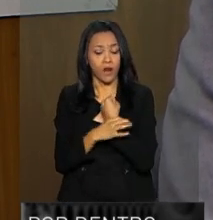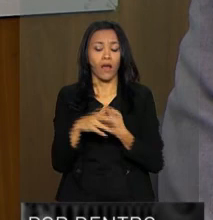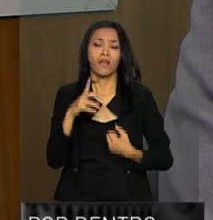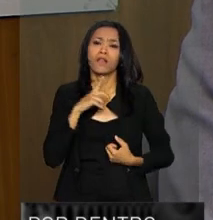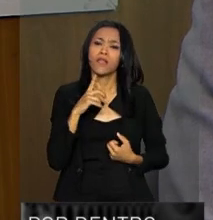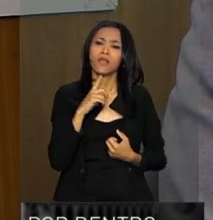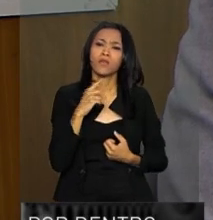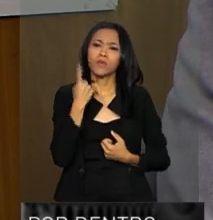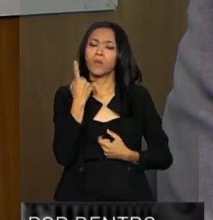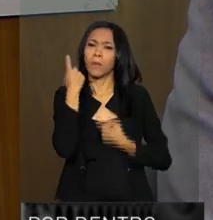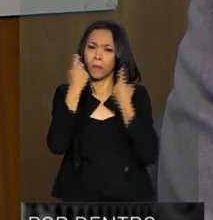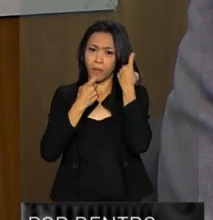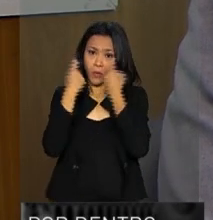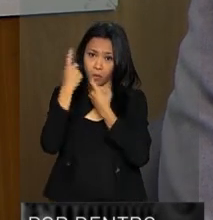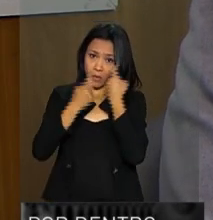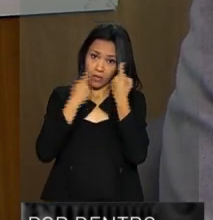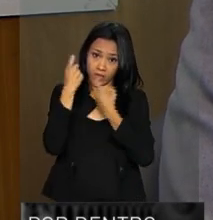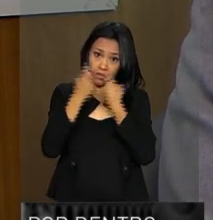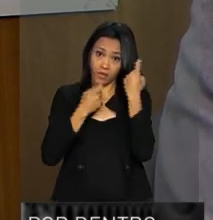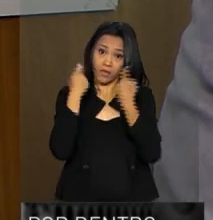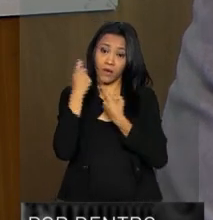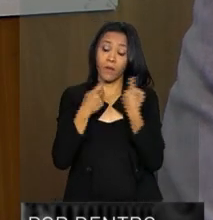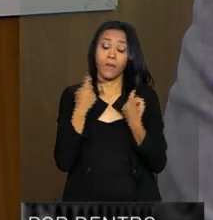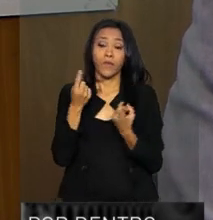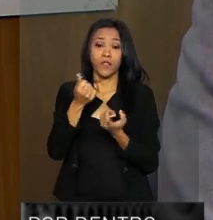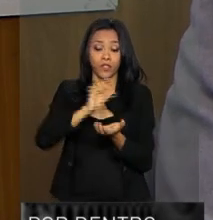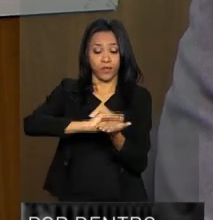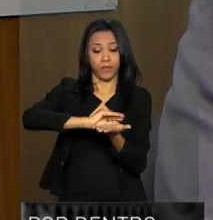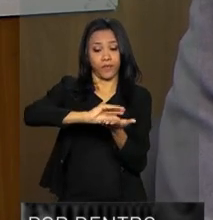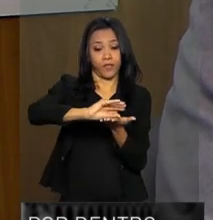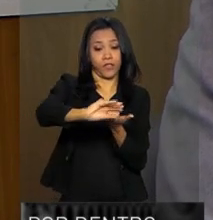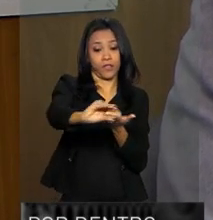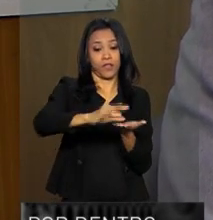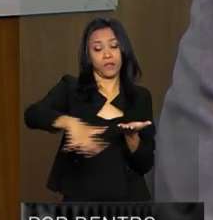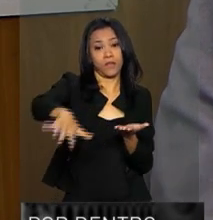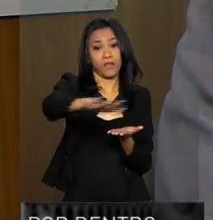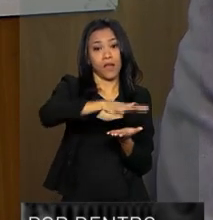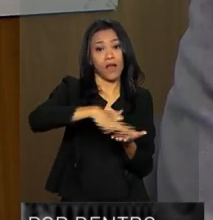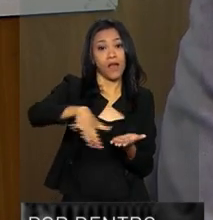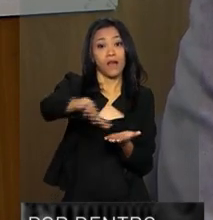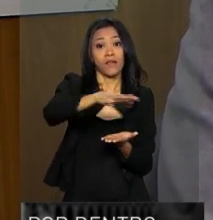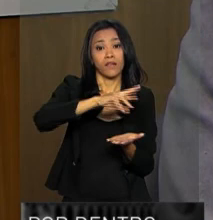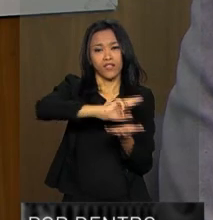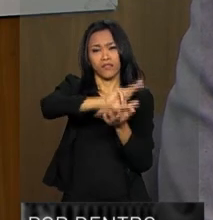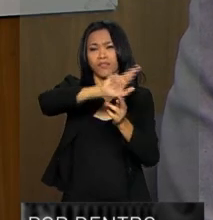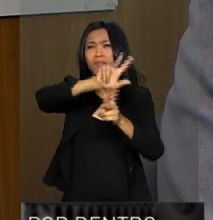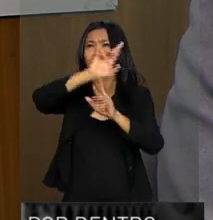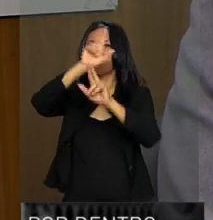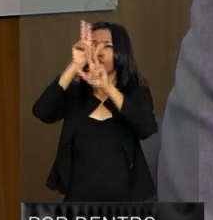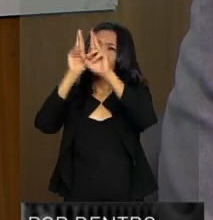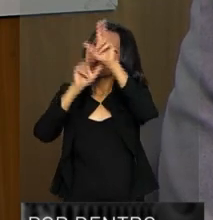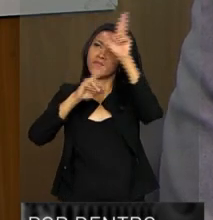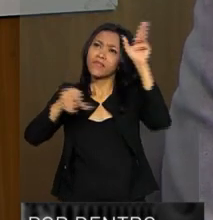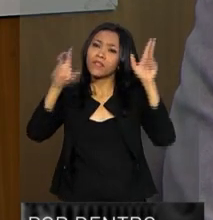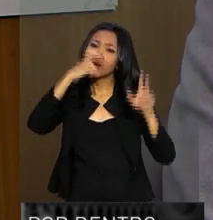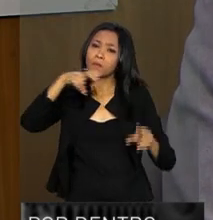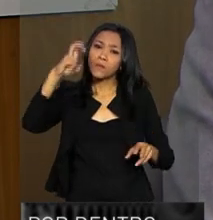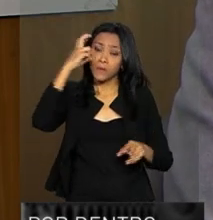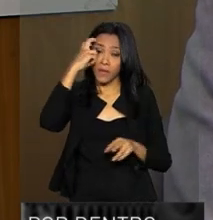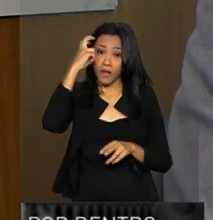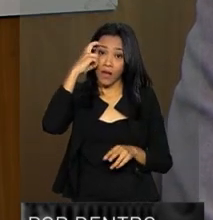muito grande na alocação de recursos em relação à questão da diversidade cultural e da diversidade